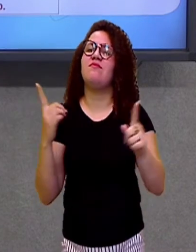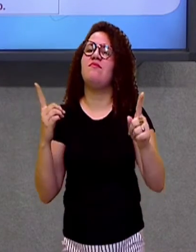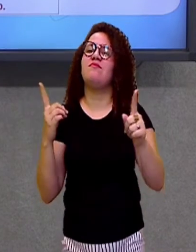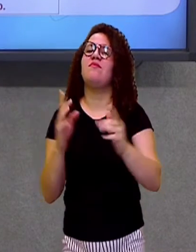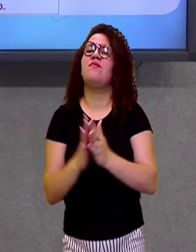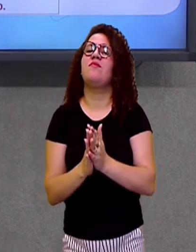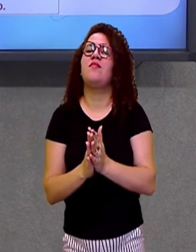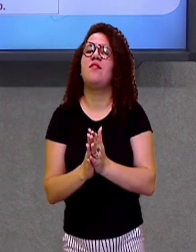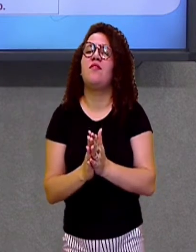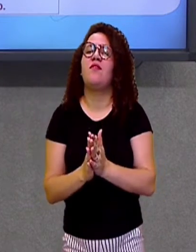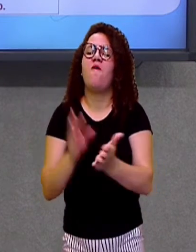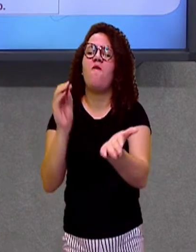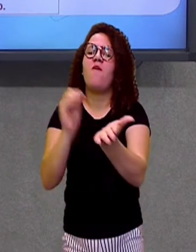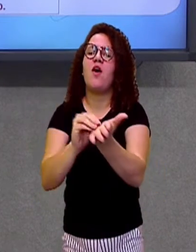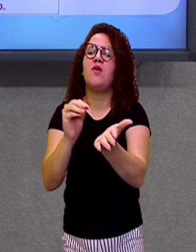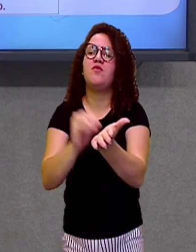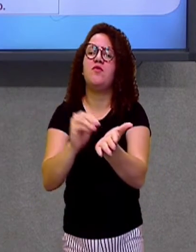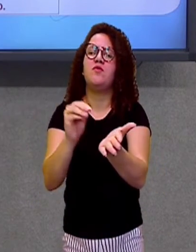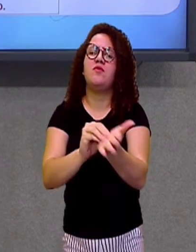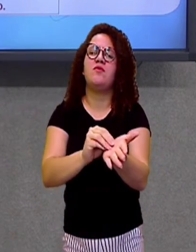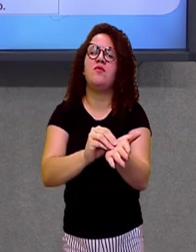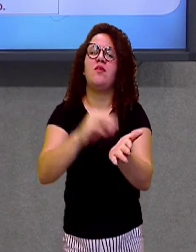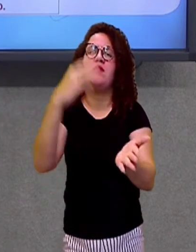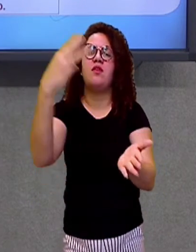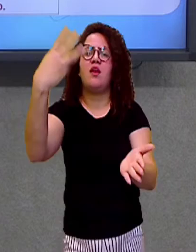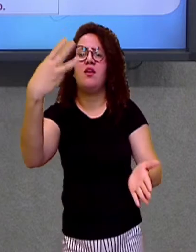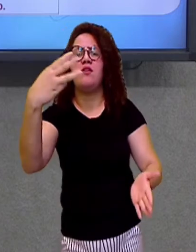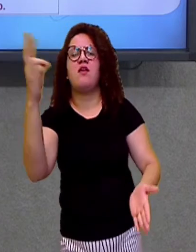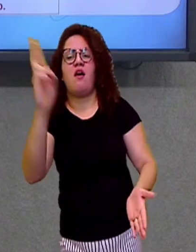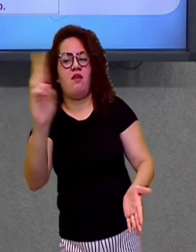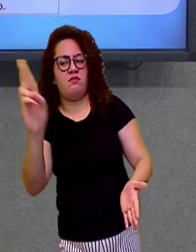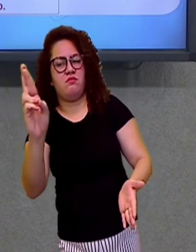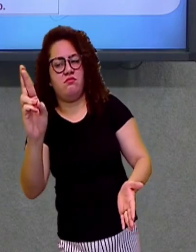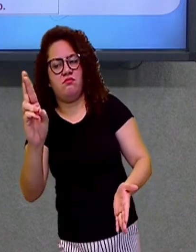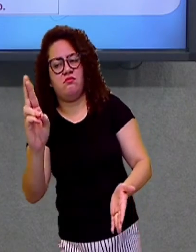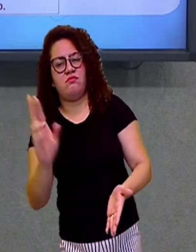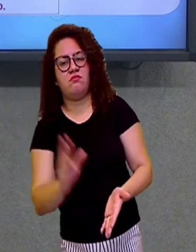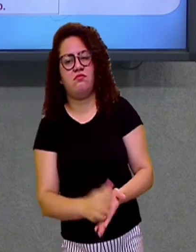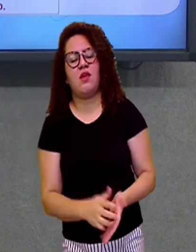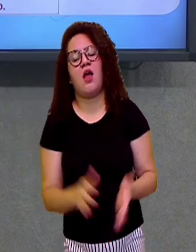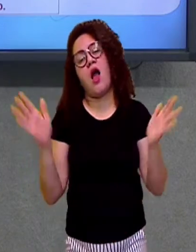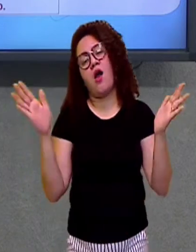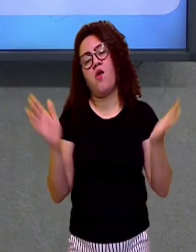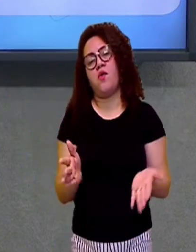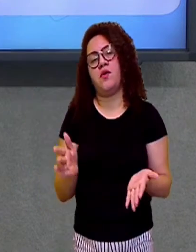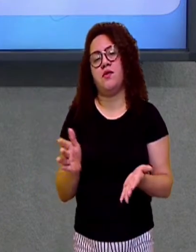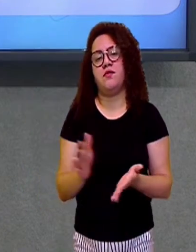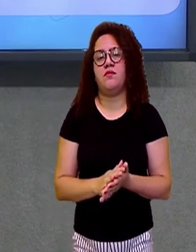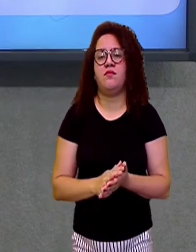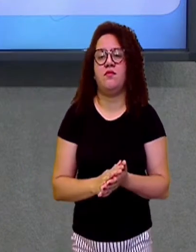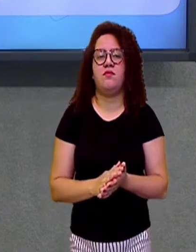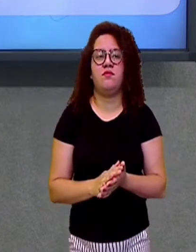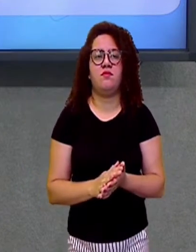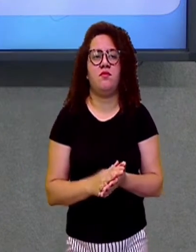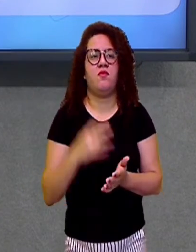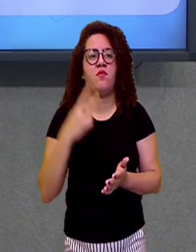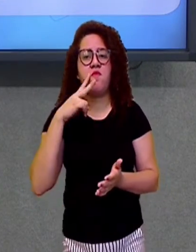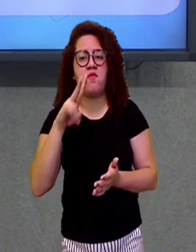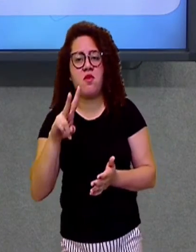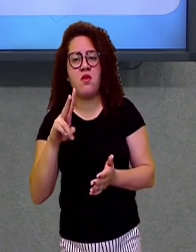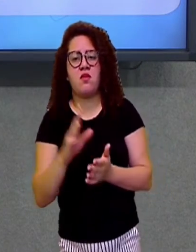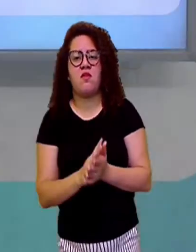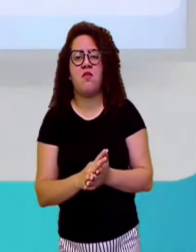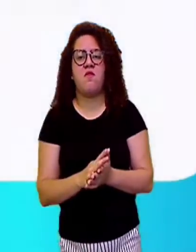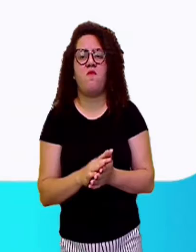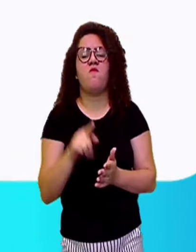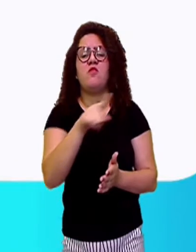ficou faltando para ela pagar o sorvete R$ 3. Agora, vamos ver aqui. O